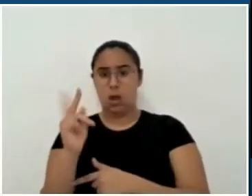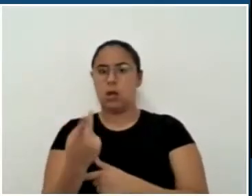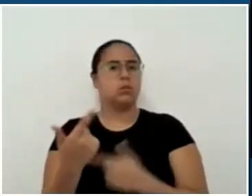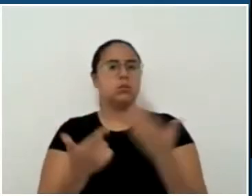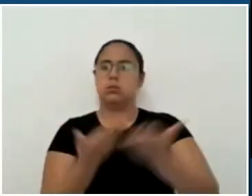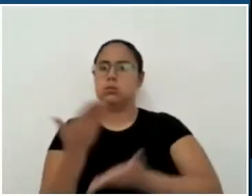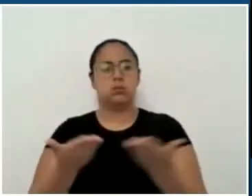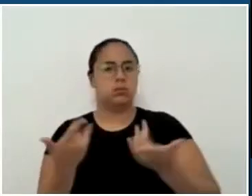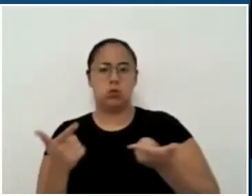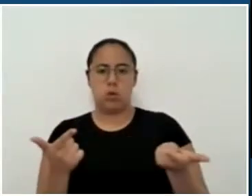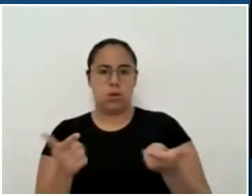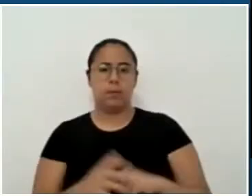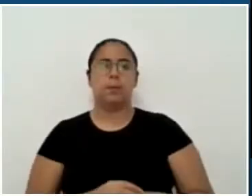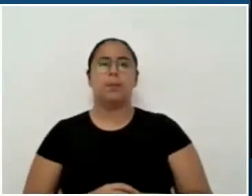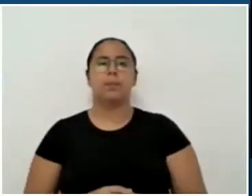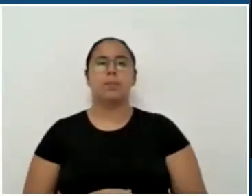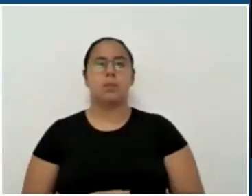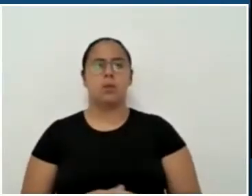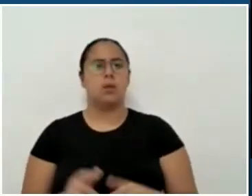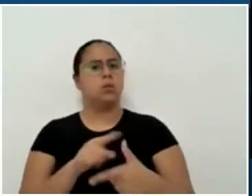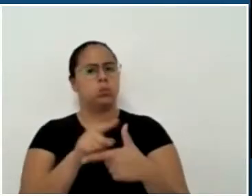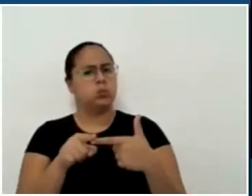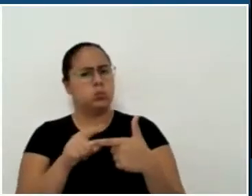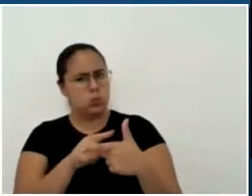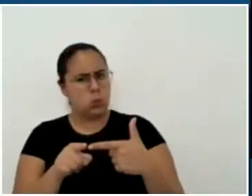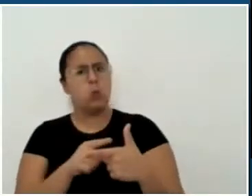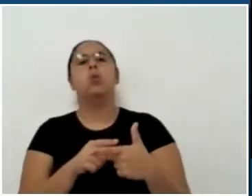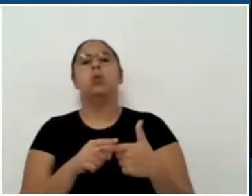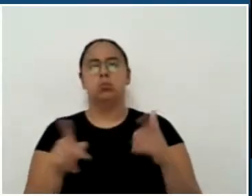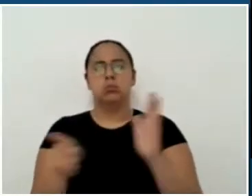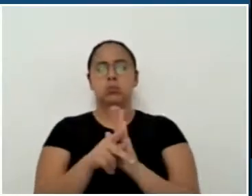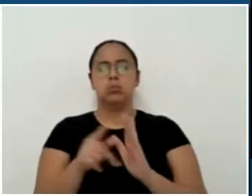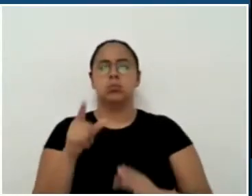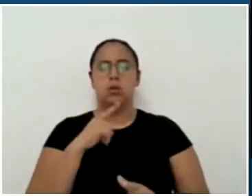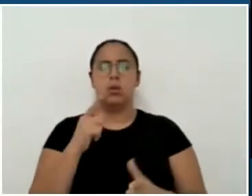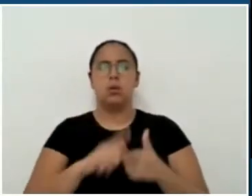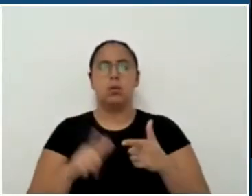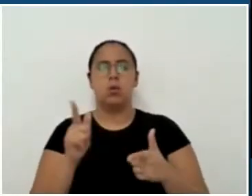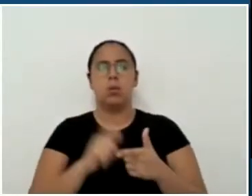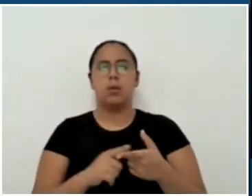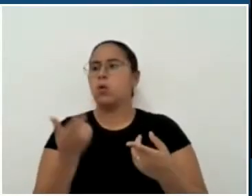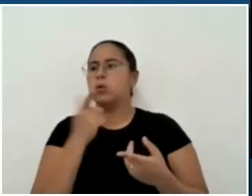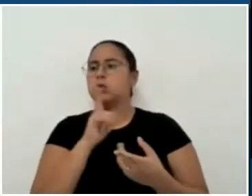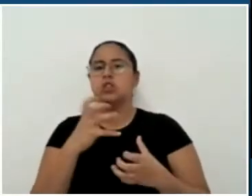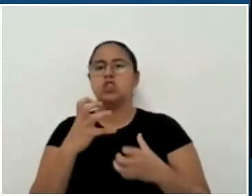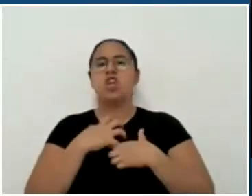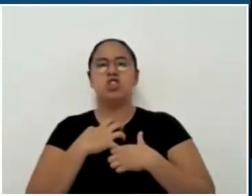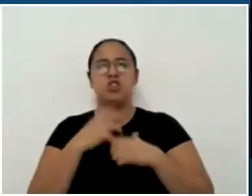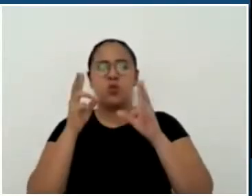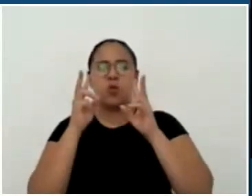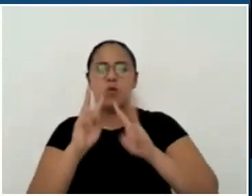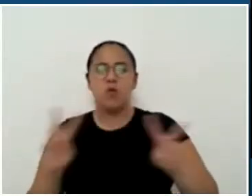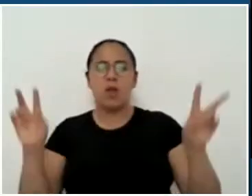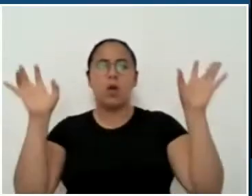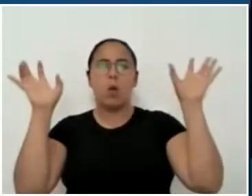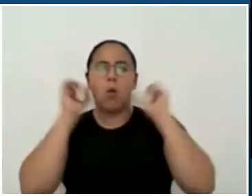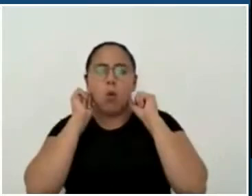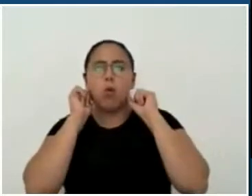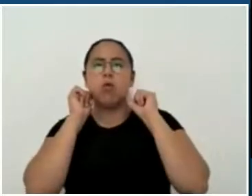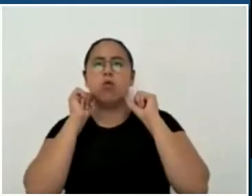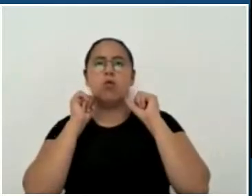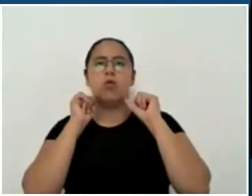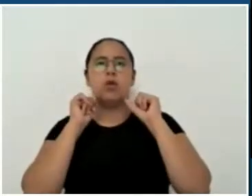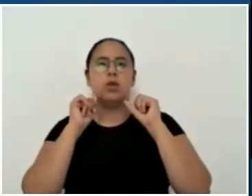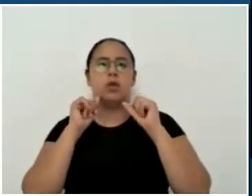Os dois têm problemas de integração sensorial. A dificuldade de coordenação é muito evidente nas pessoas